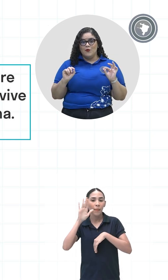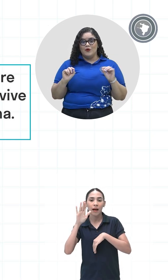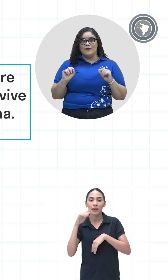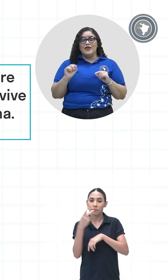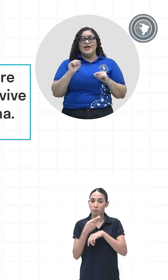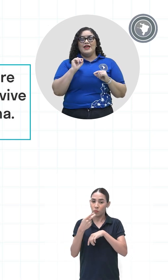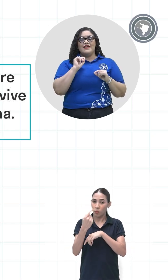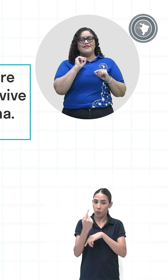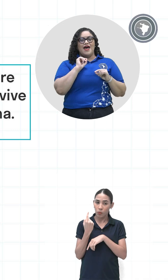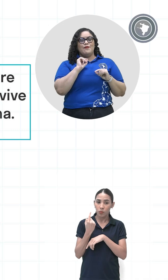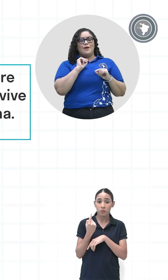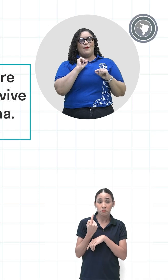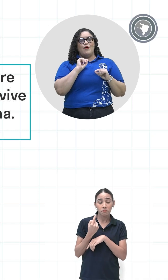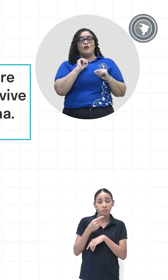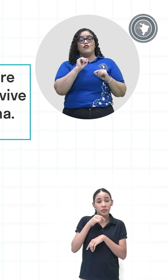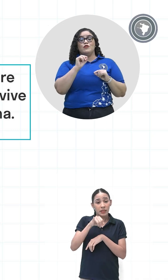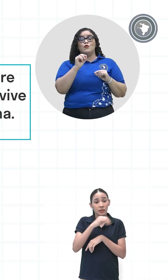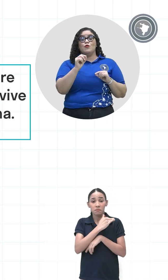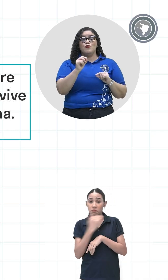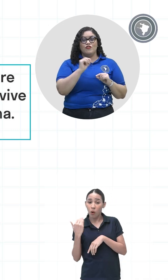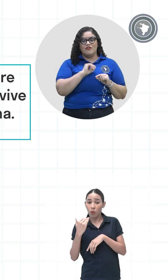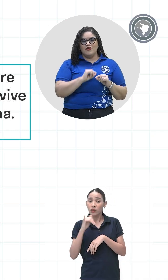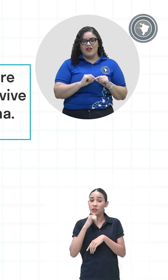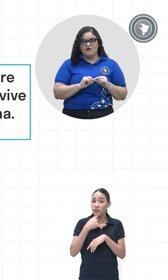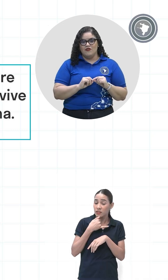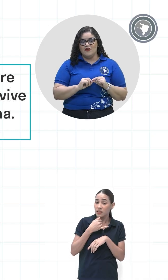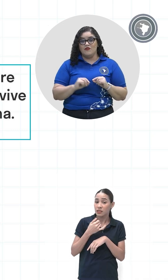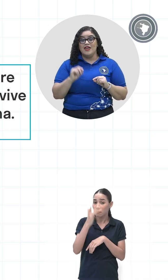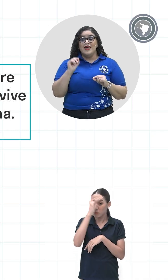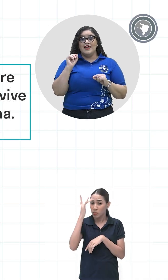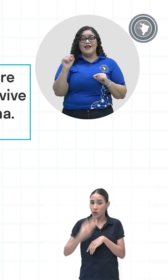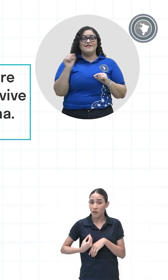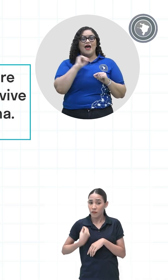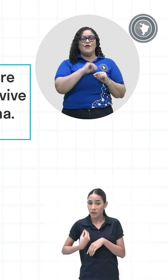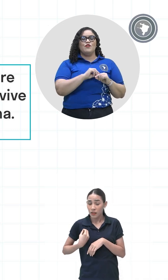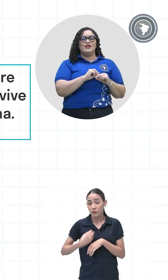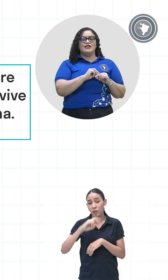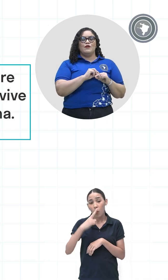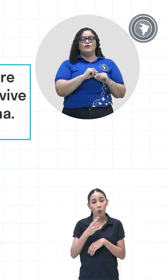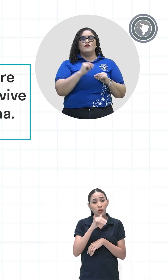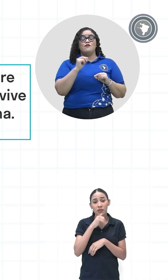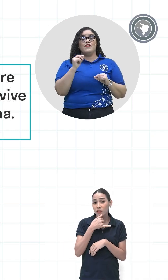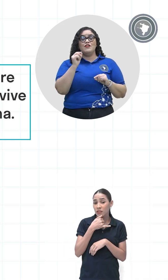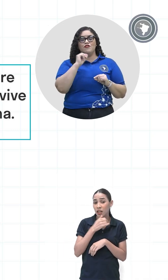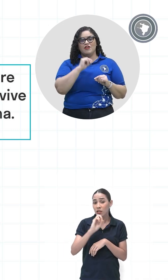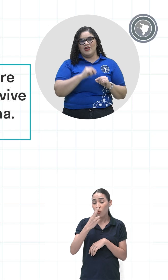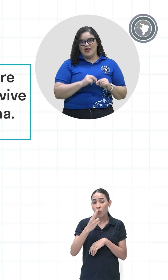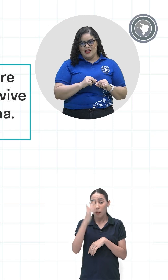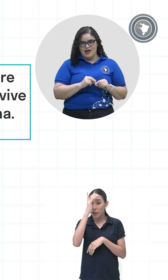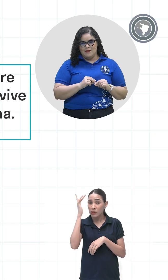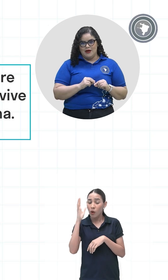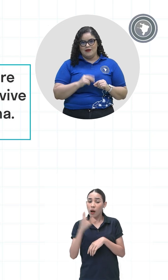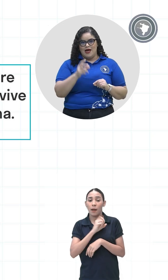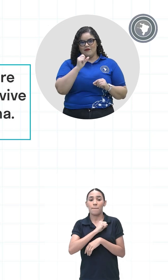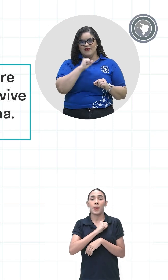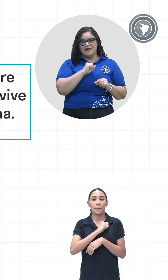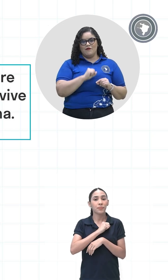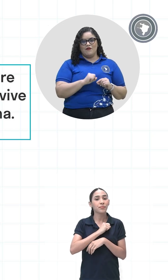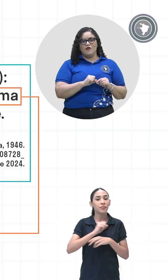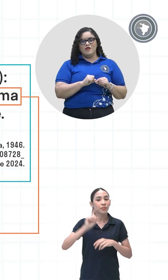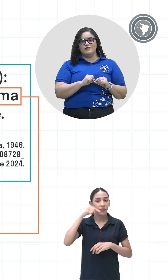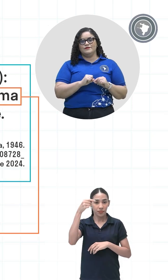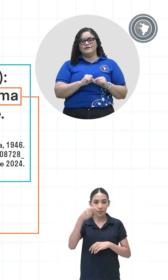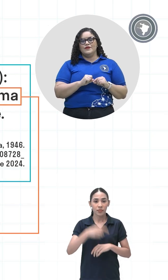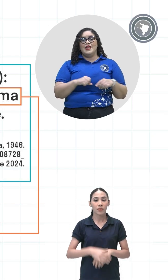me procure, quem sabe a morte, a angústia de quem vive, quem sabe a solidão, fim de quem ama. Avança,